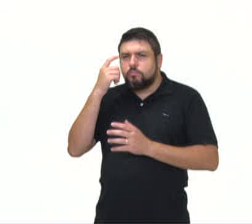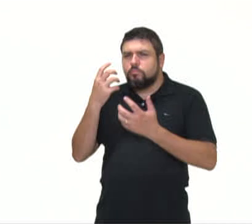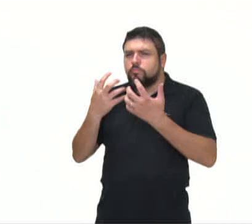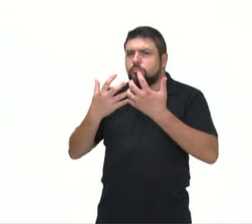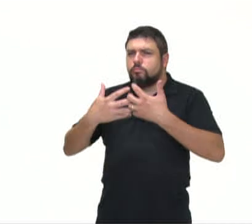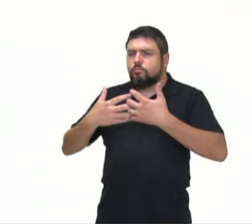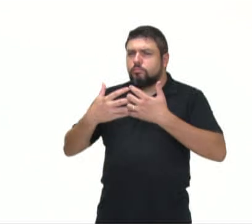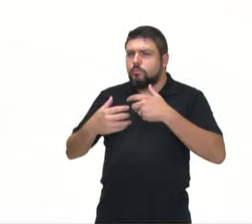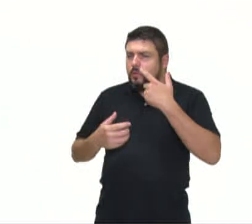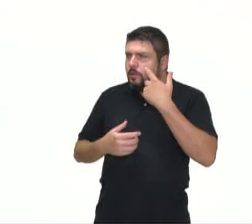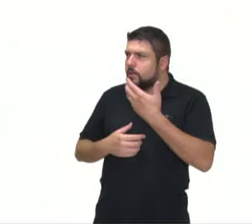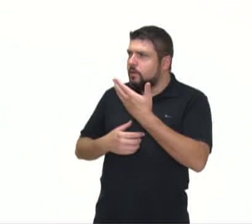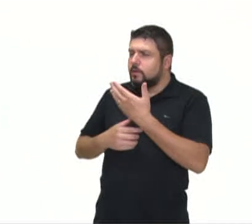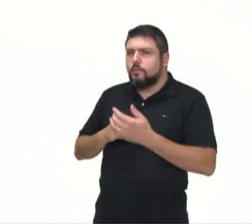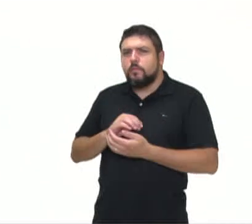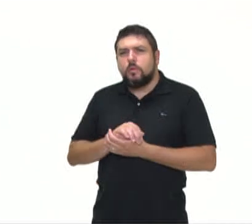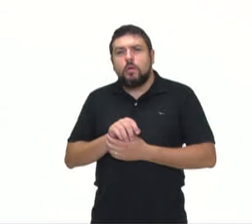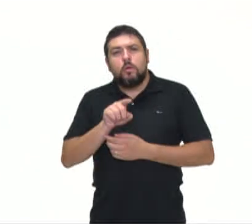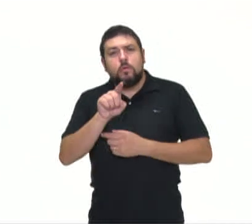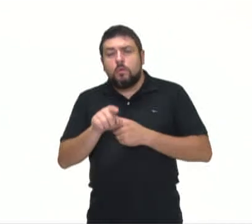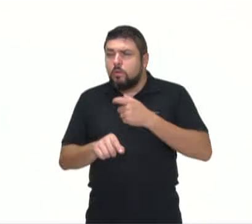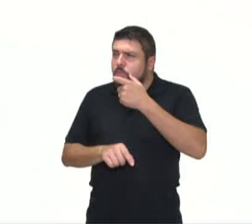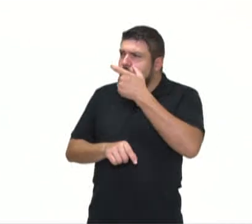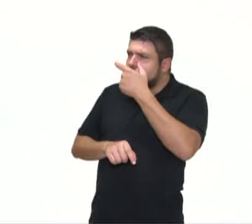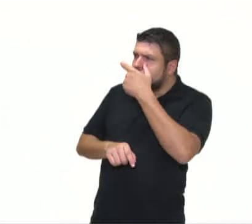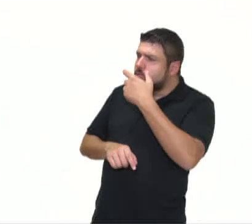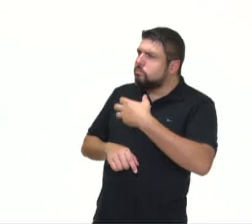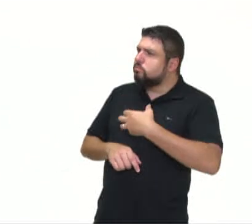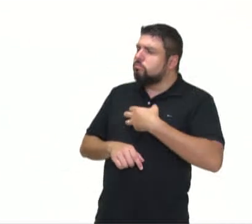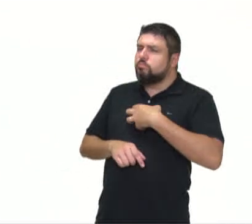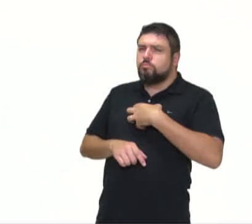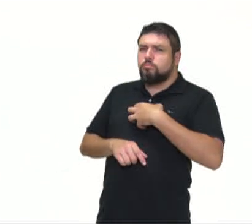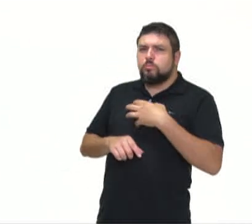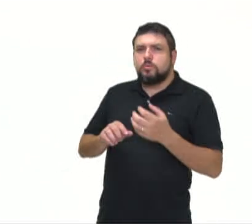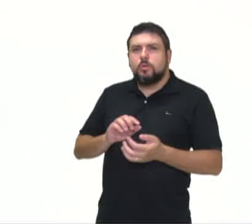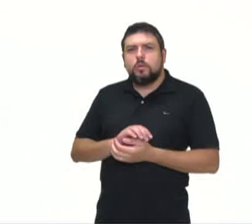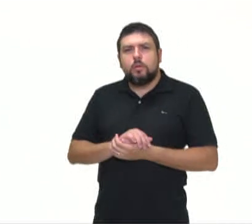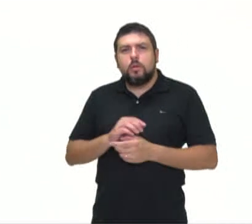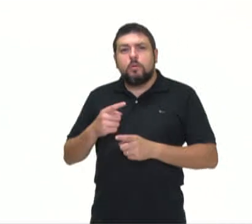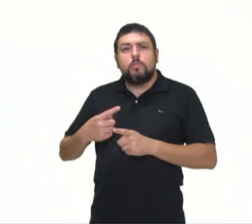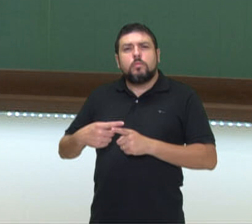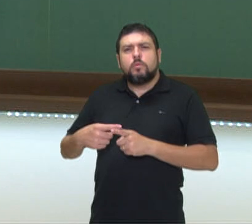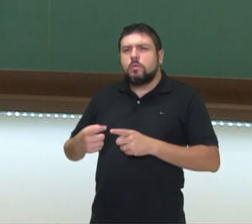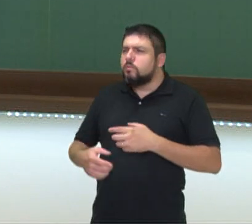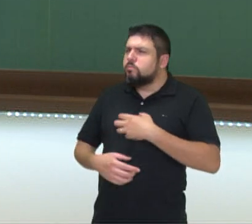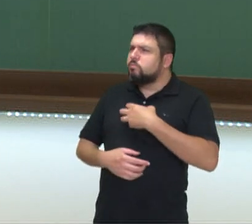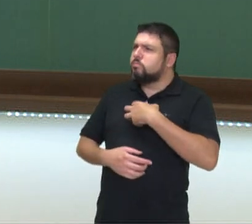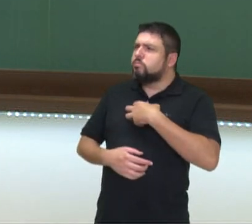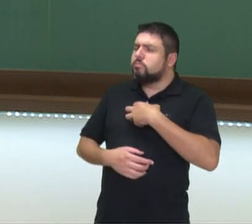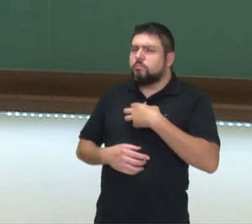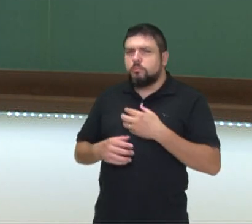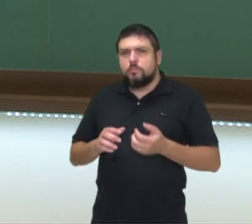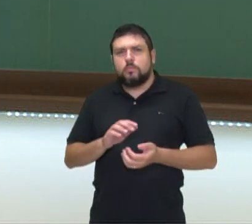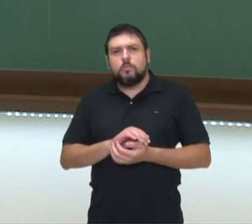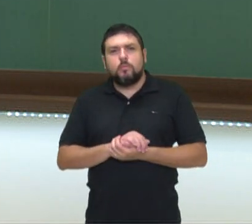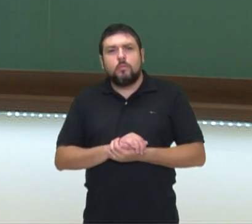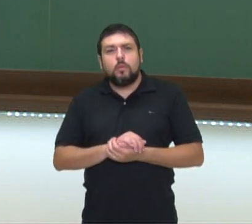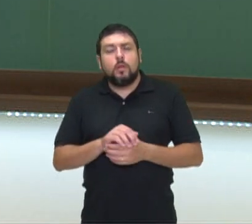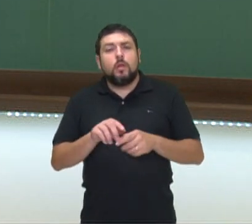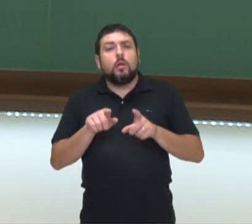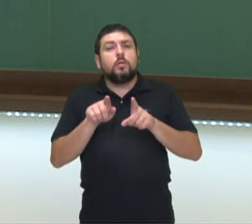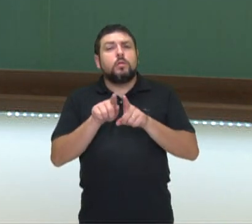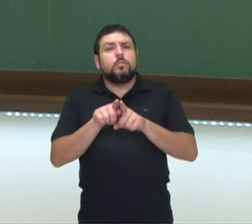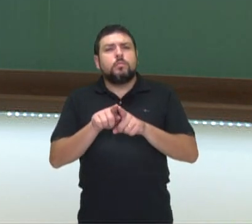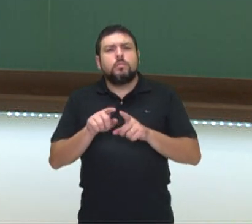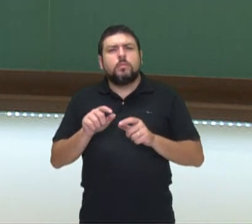tela. Que sensações você tem ao ver essa cena e por que você tem essas sensações? E o que as pessoas